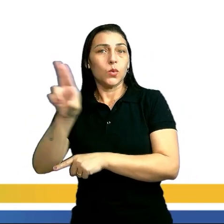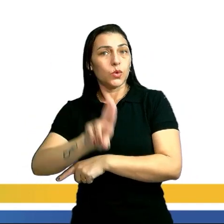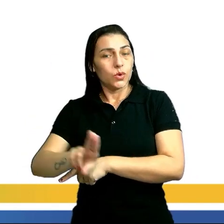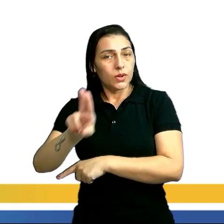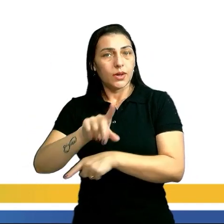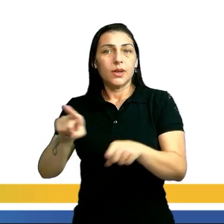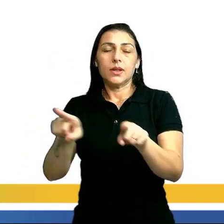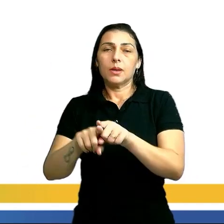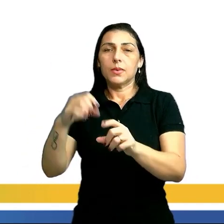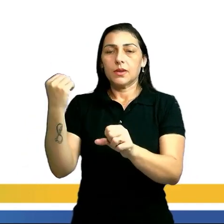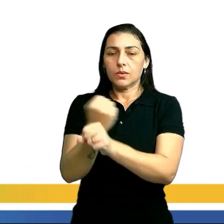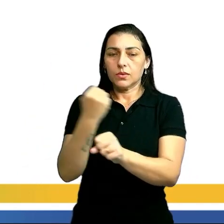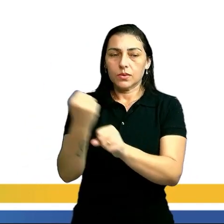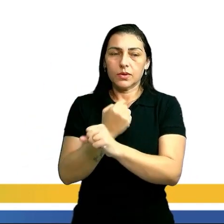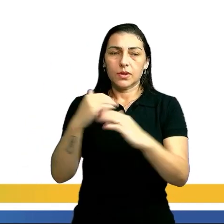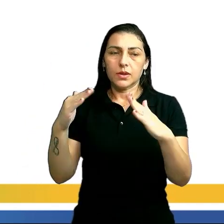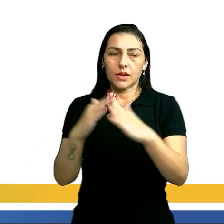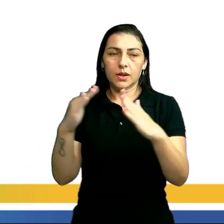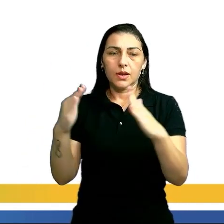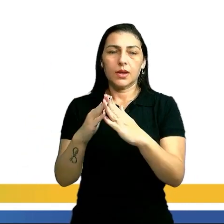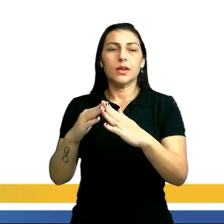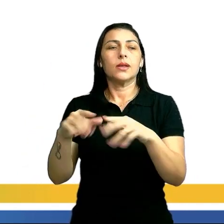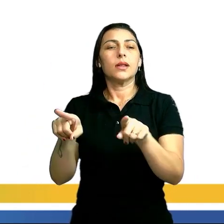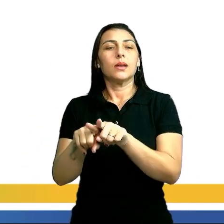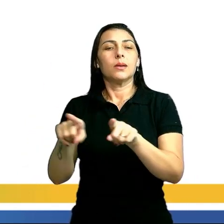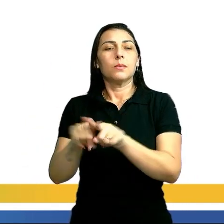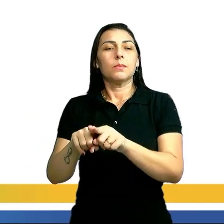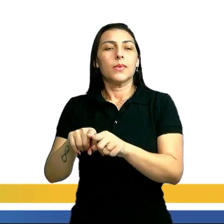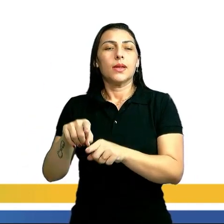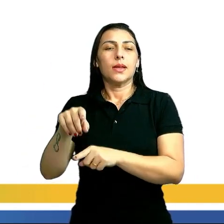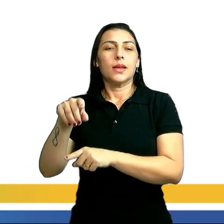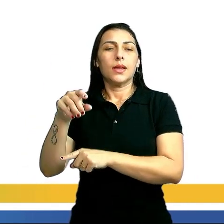bastante também nas construções.